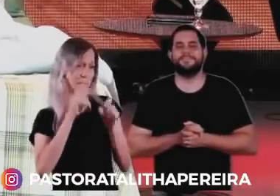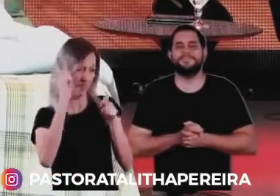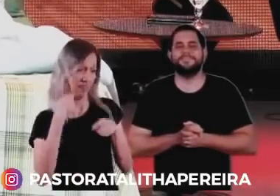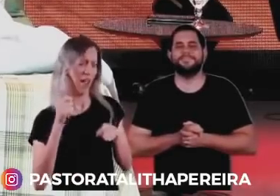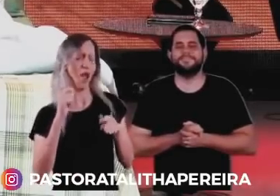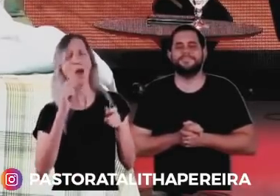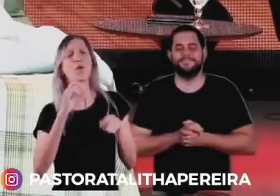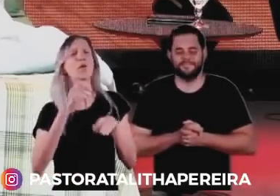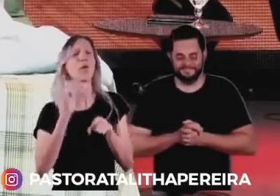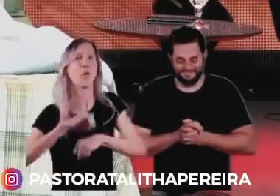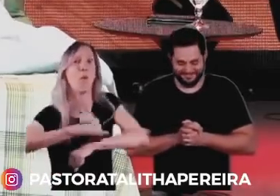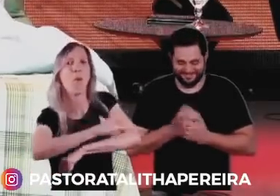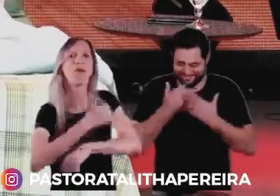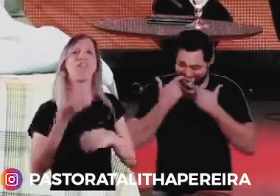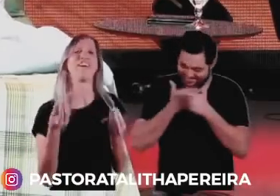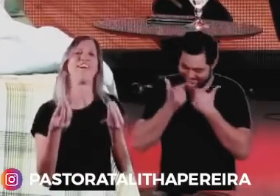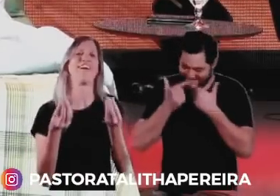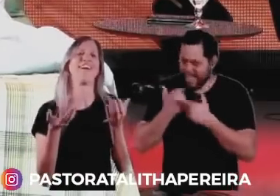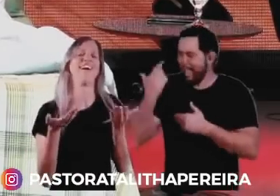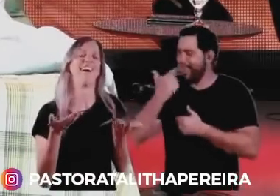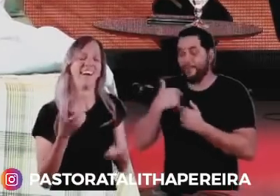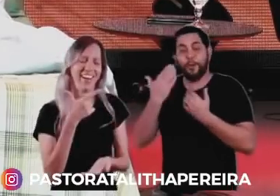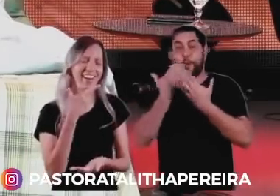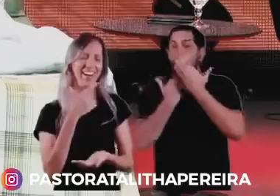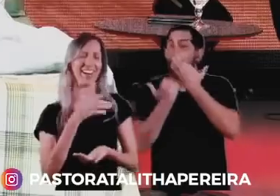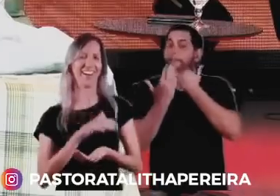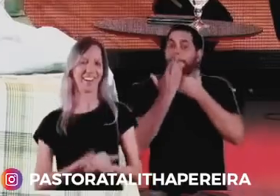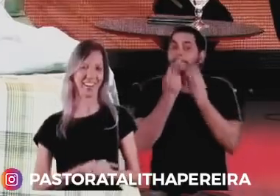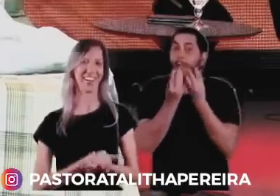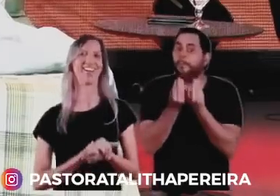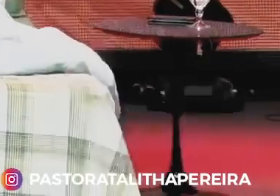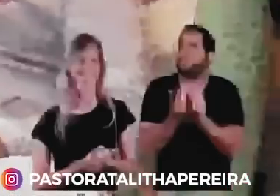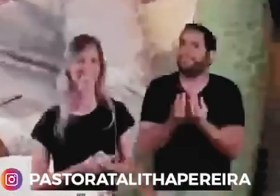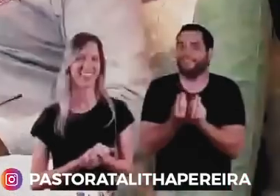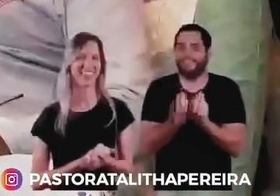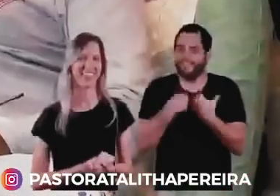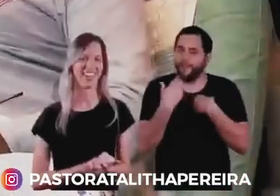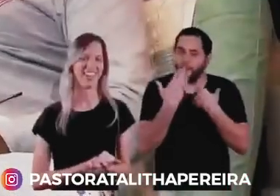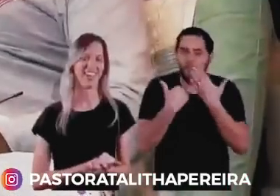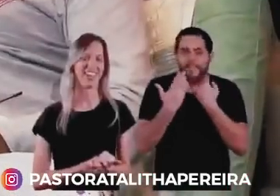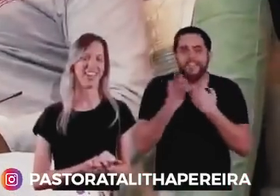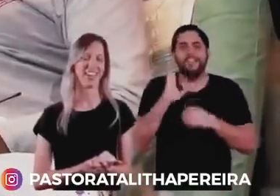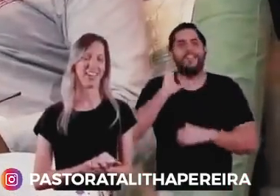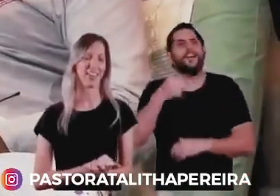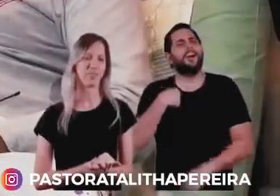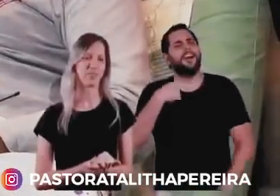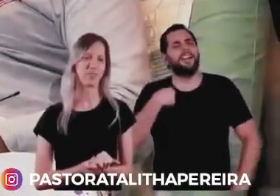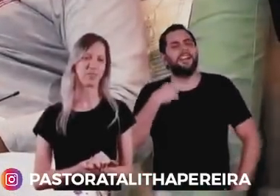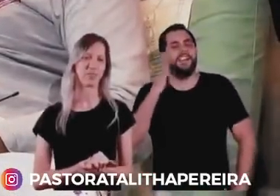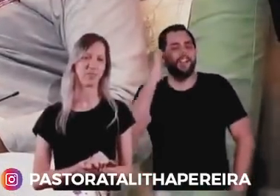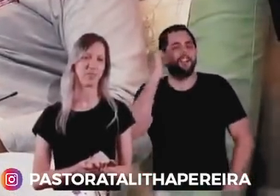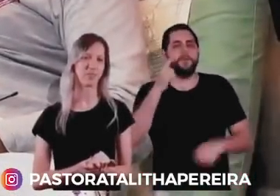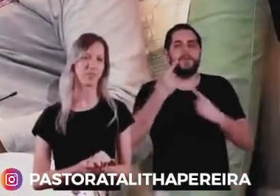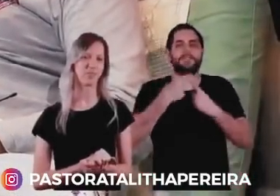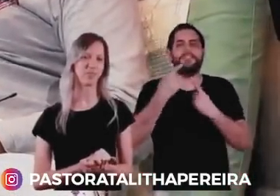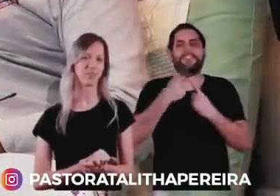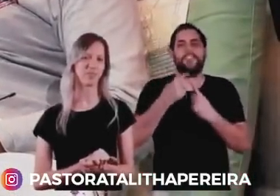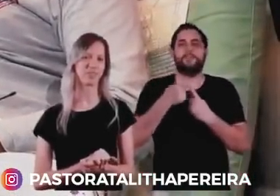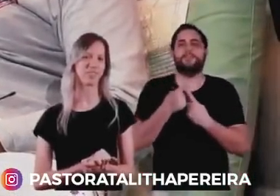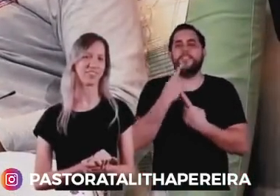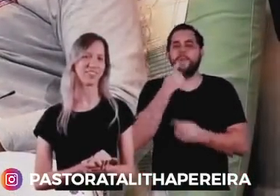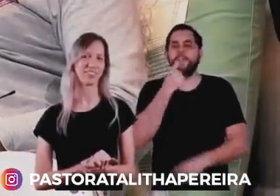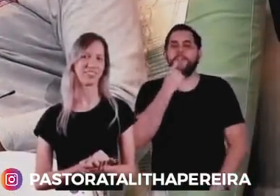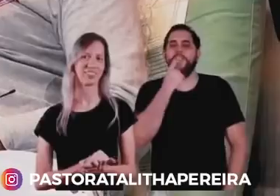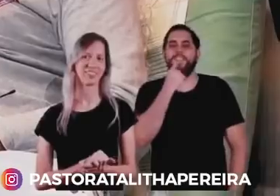gorda. Eu tenho comido tanto, gente. Eu tenho comido tanto, que eu acho que o meu tipo sanguíneo mudou para A.